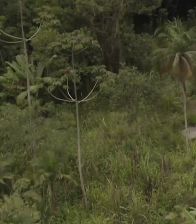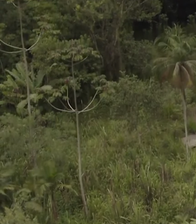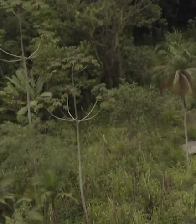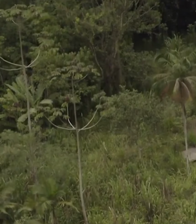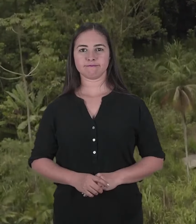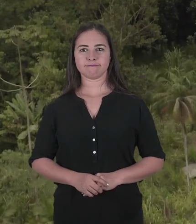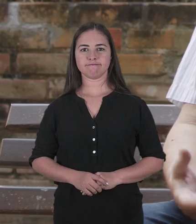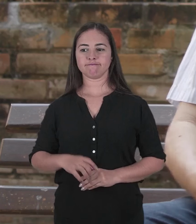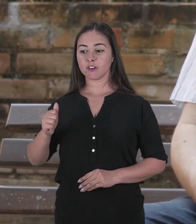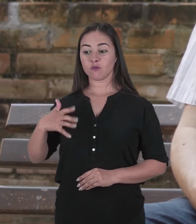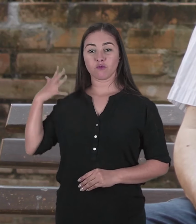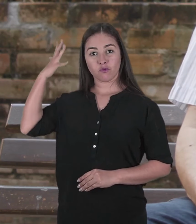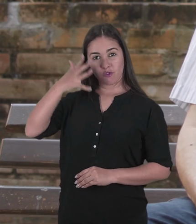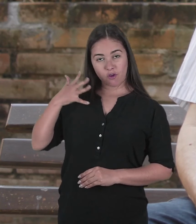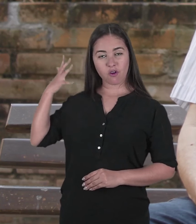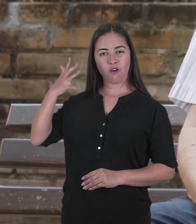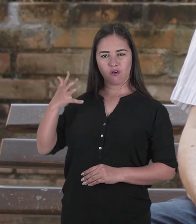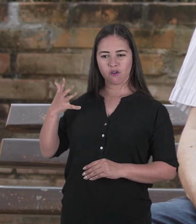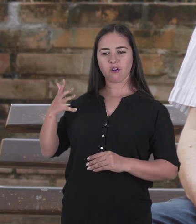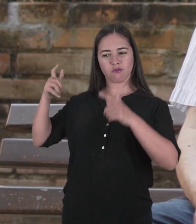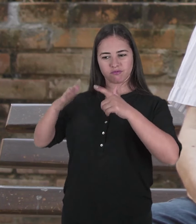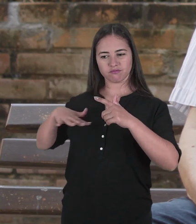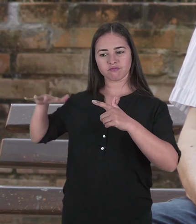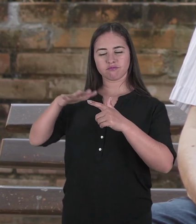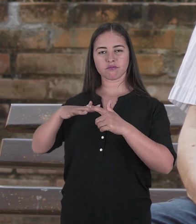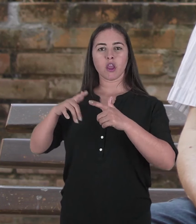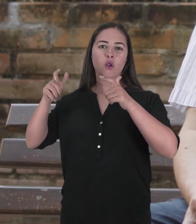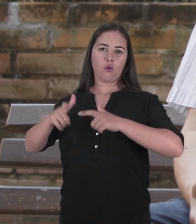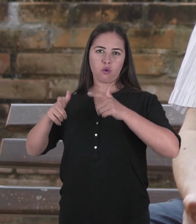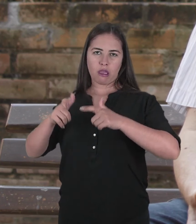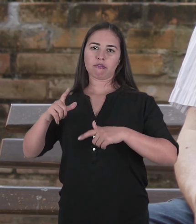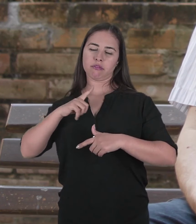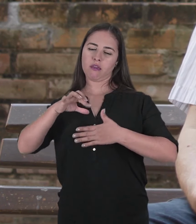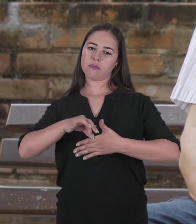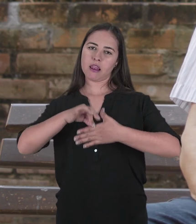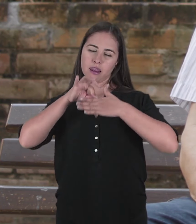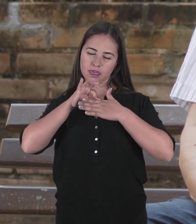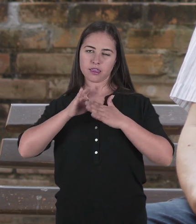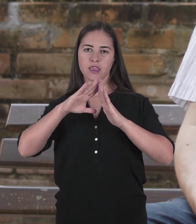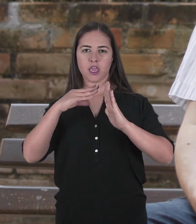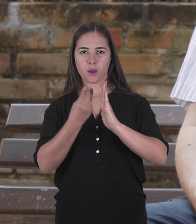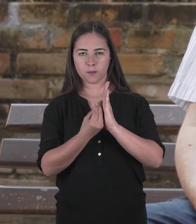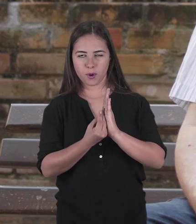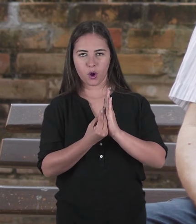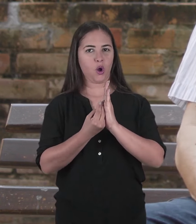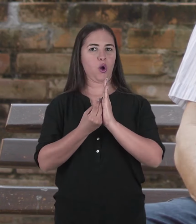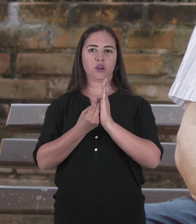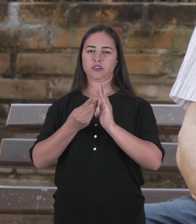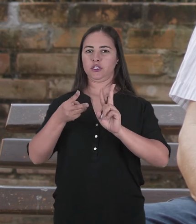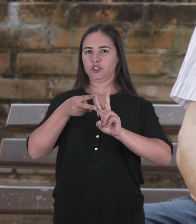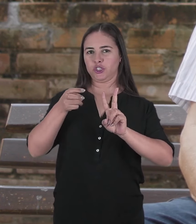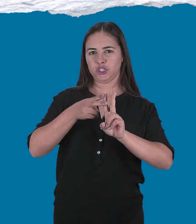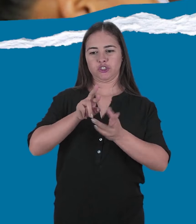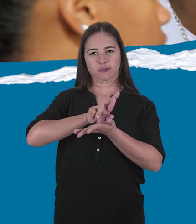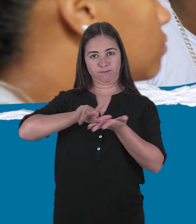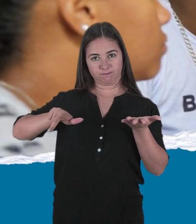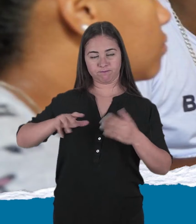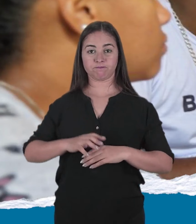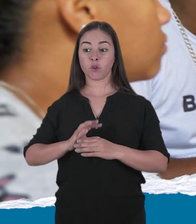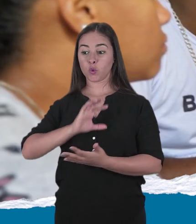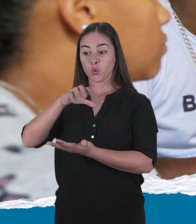O Fórum é uma entidade, né, que reúne lideranças quilombolas, caiçaras e indígenas. Então,